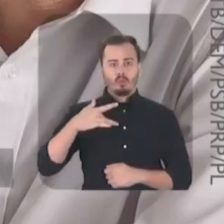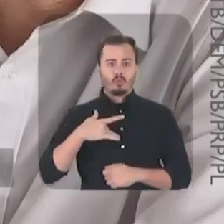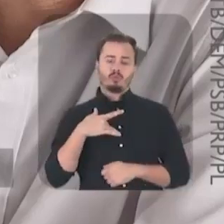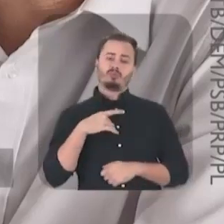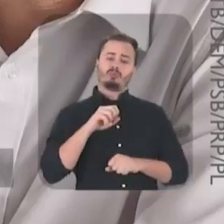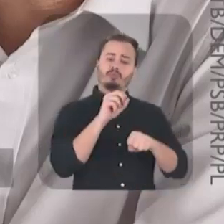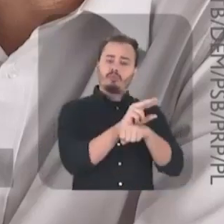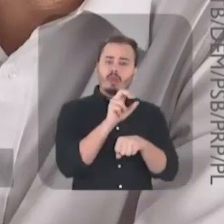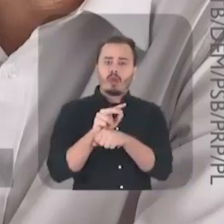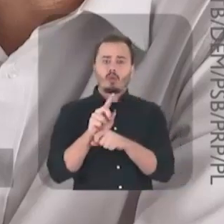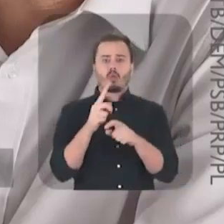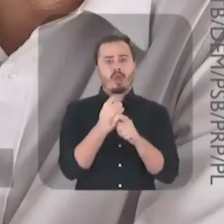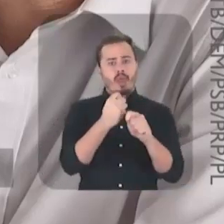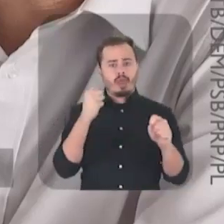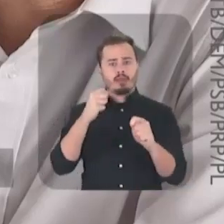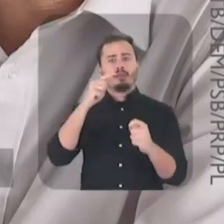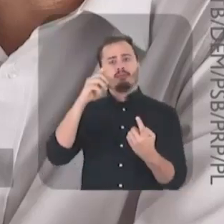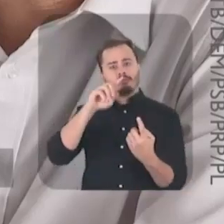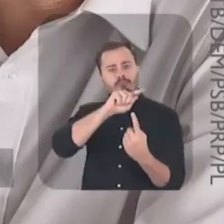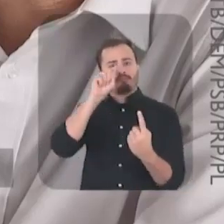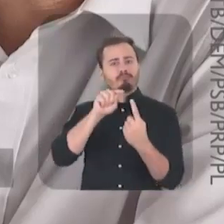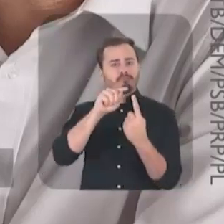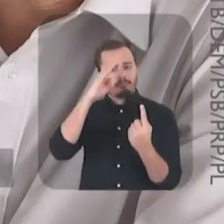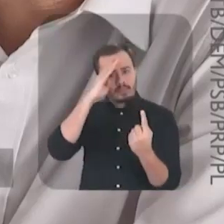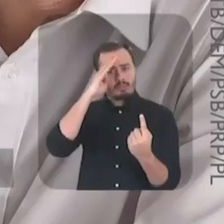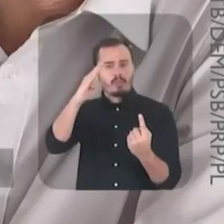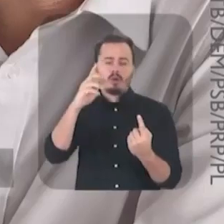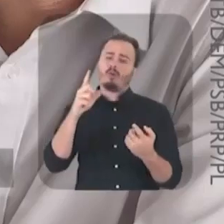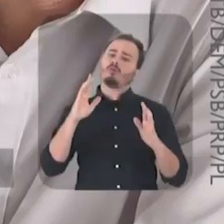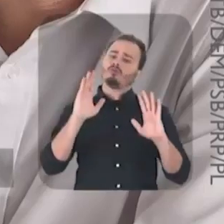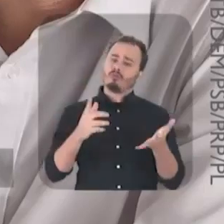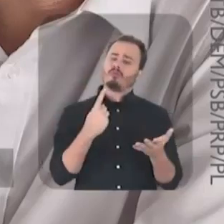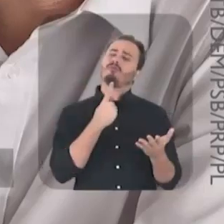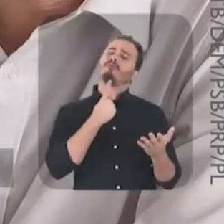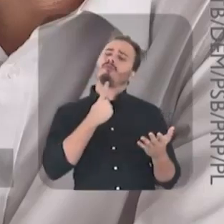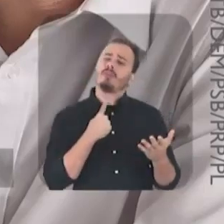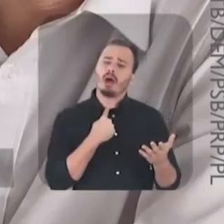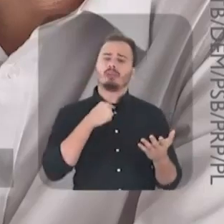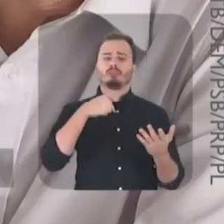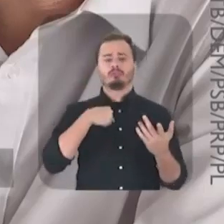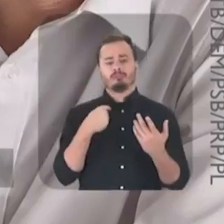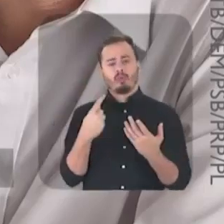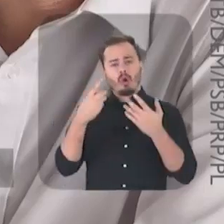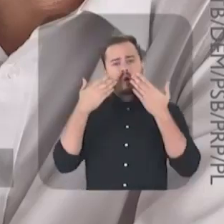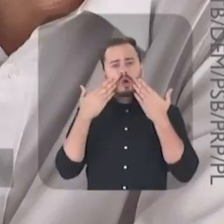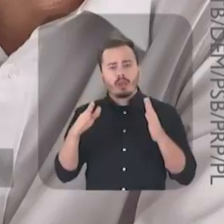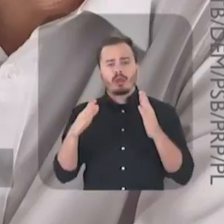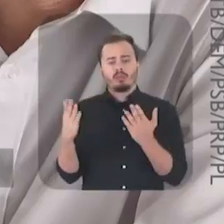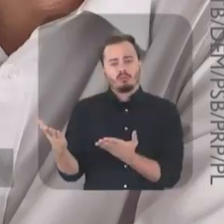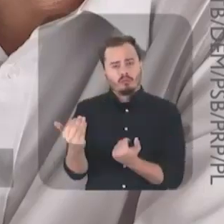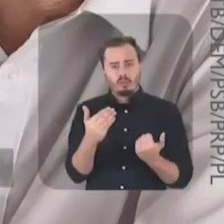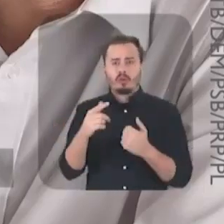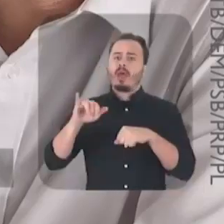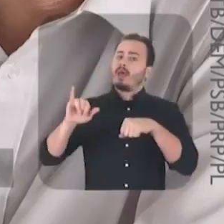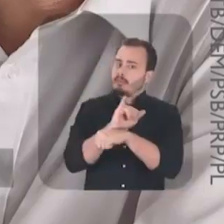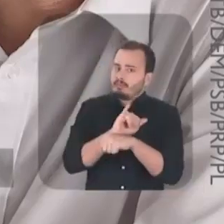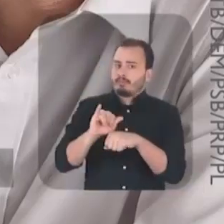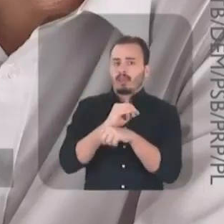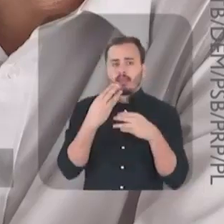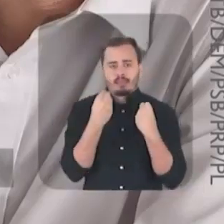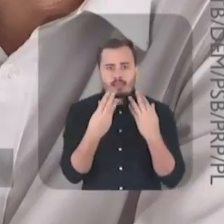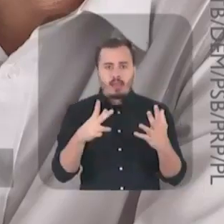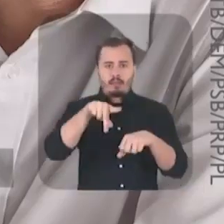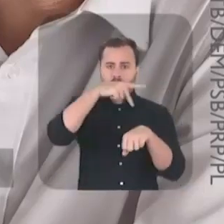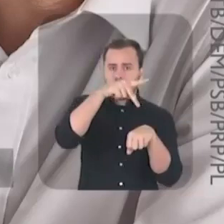Educação, saúde, emprego e renda serão minhas prioridades. Vontade, honestidade e juventude são